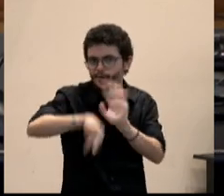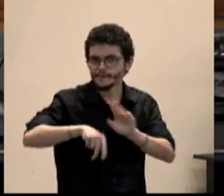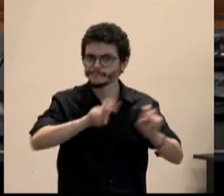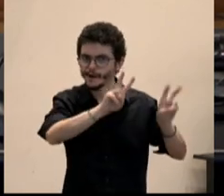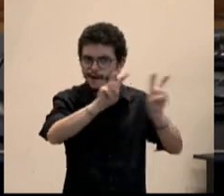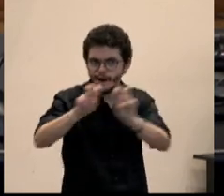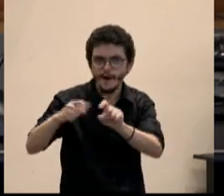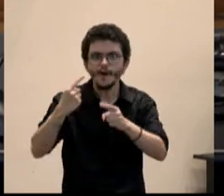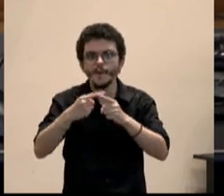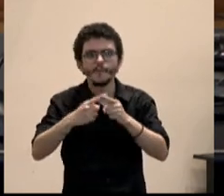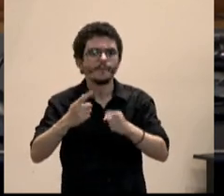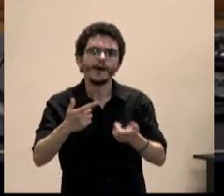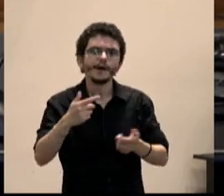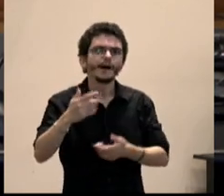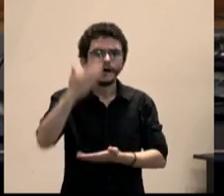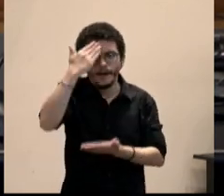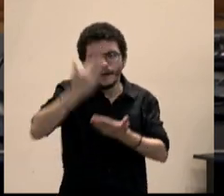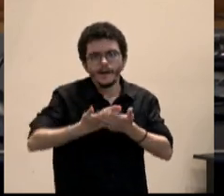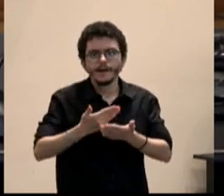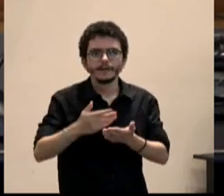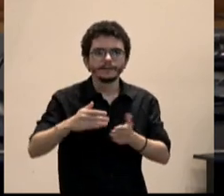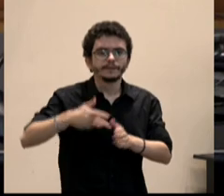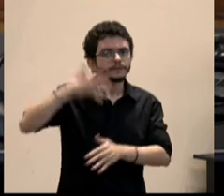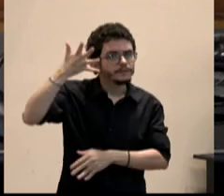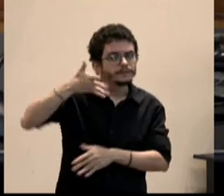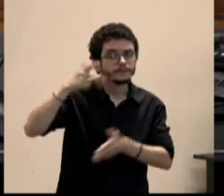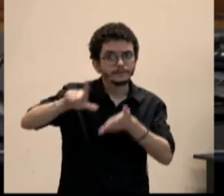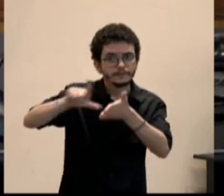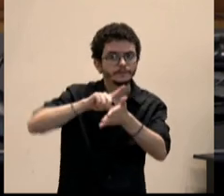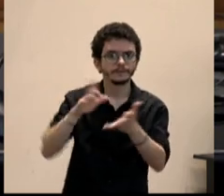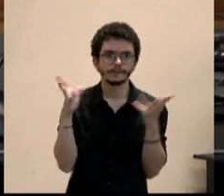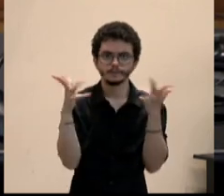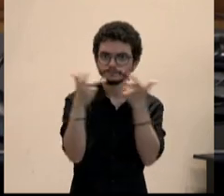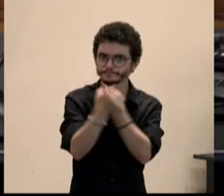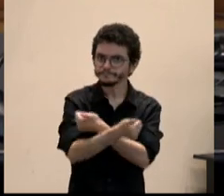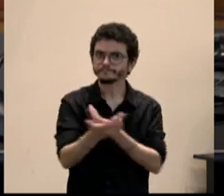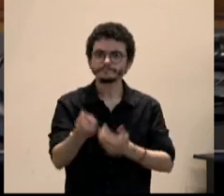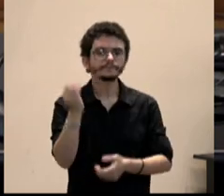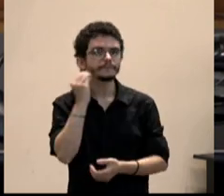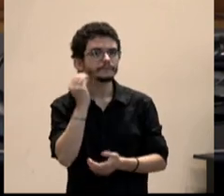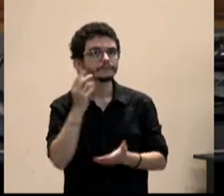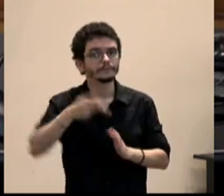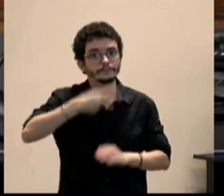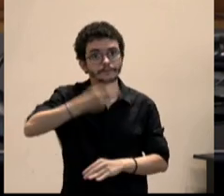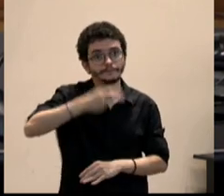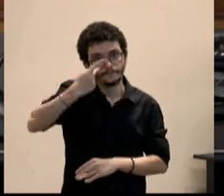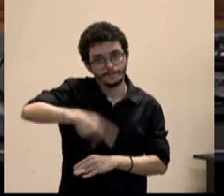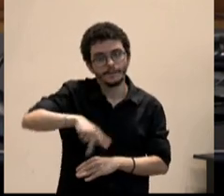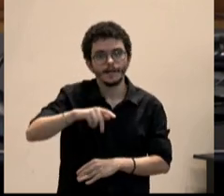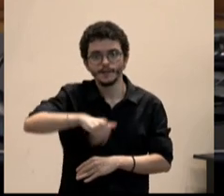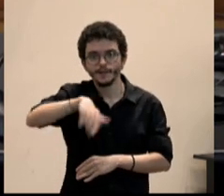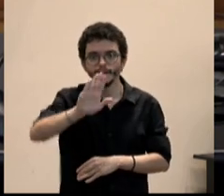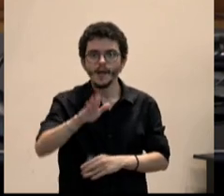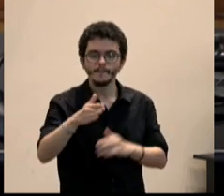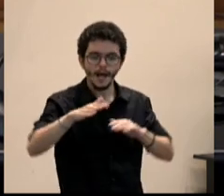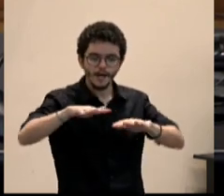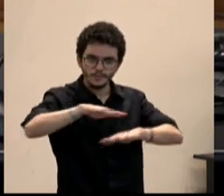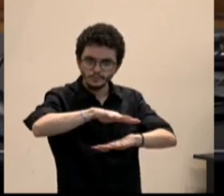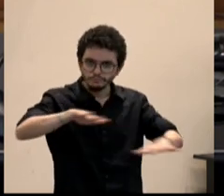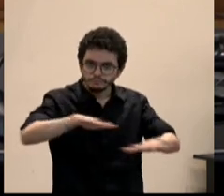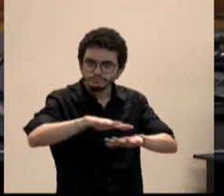as falas anteriores foram todas brilhantes. E eu tentei falar aqui mais do chão do